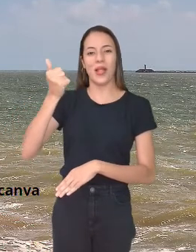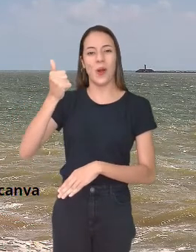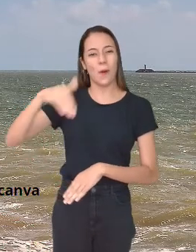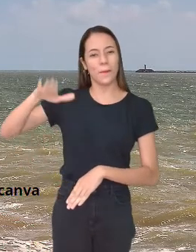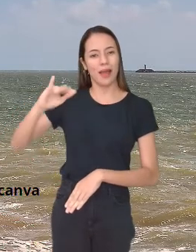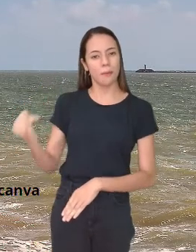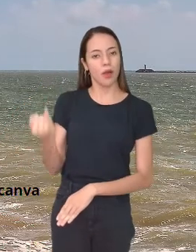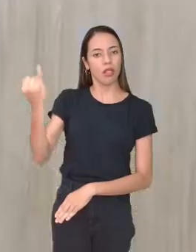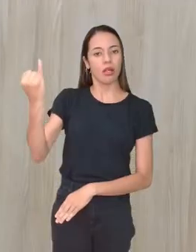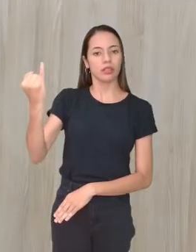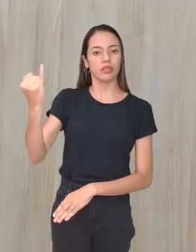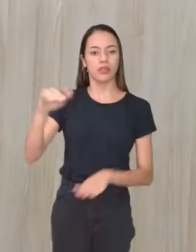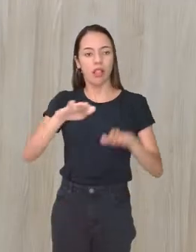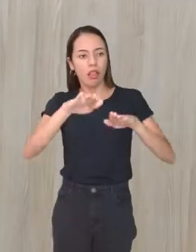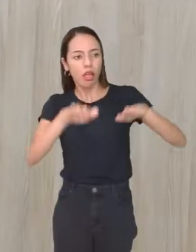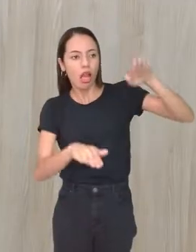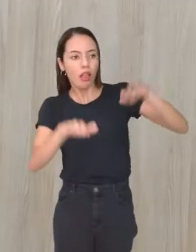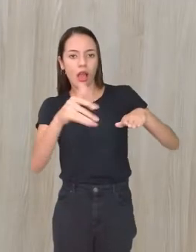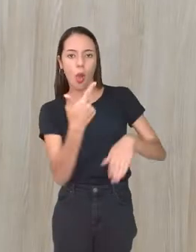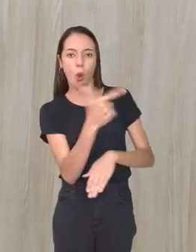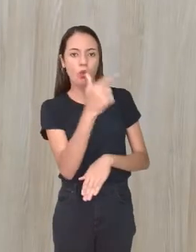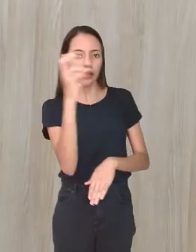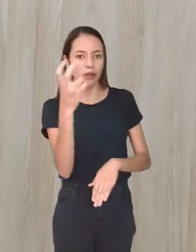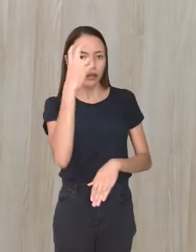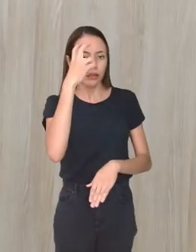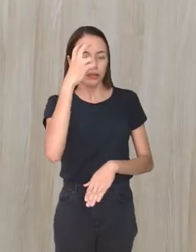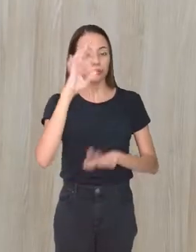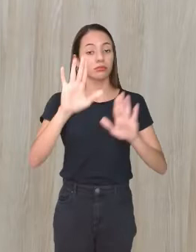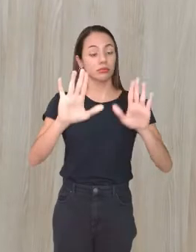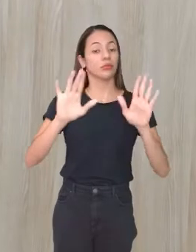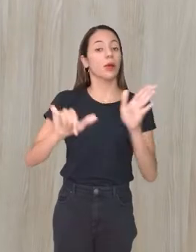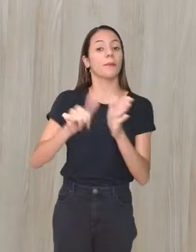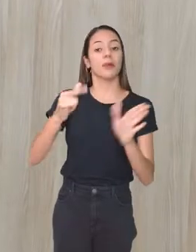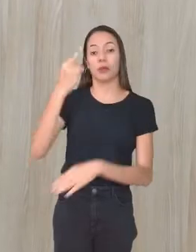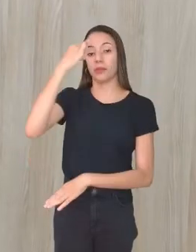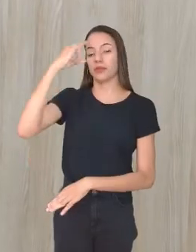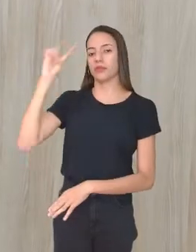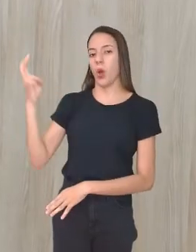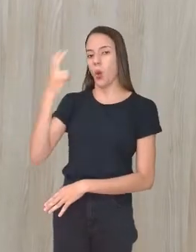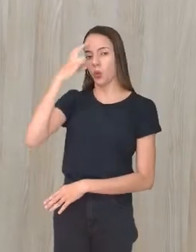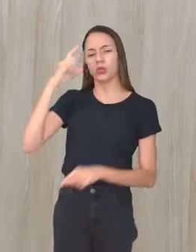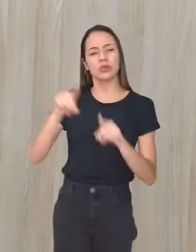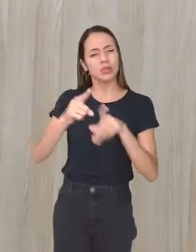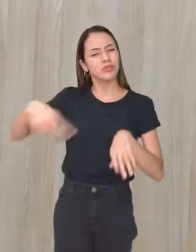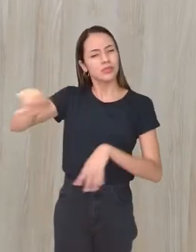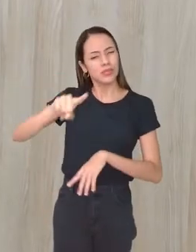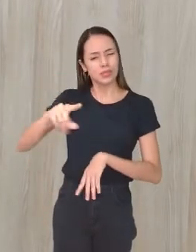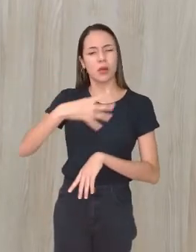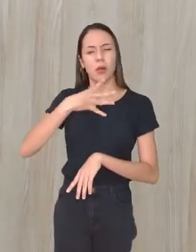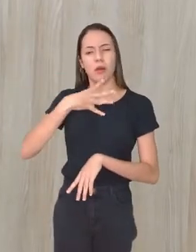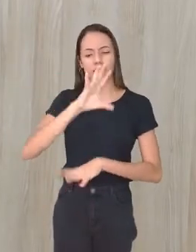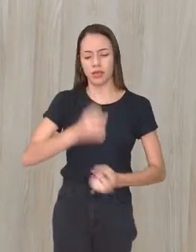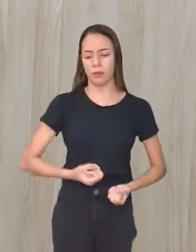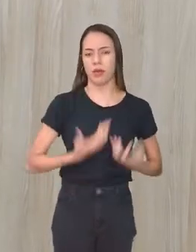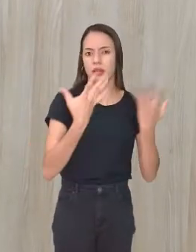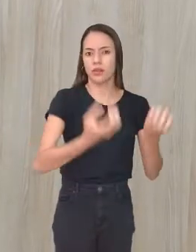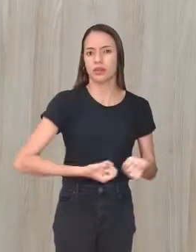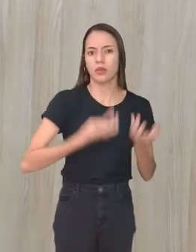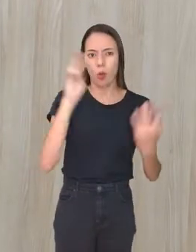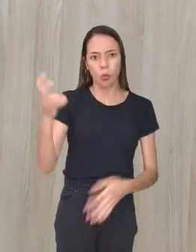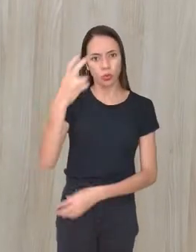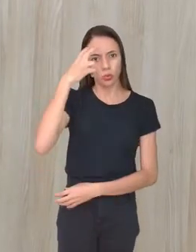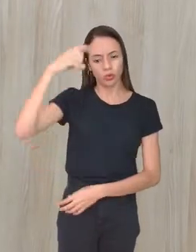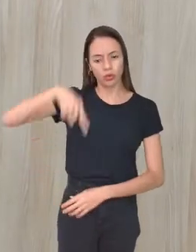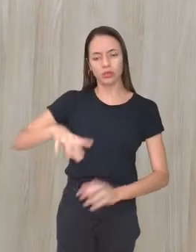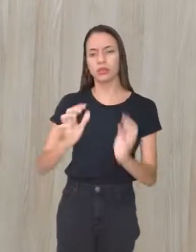né? Então vamos pensar o que é cultura. E você sabe quais são as manifestações culturais do Recife?